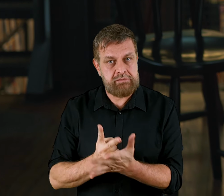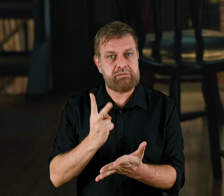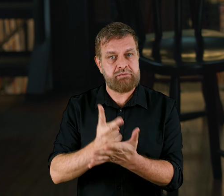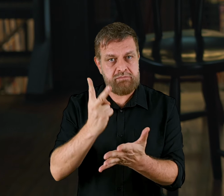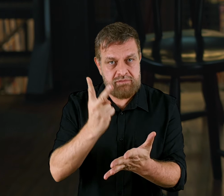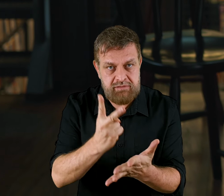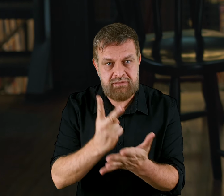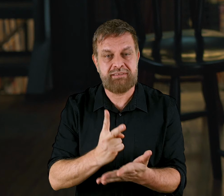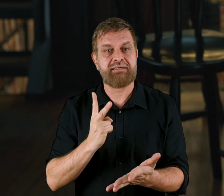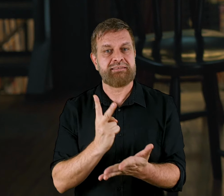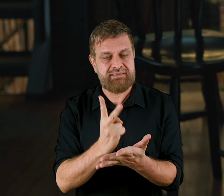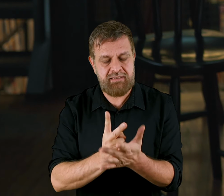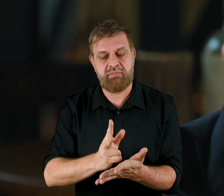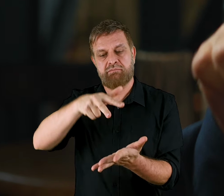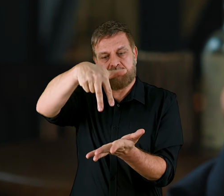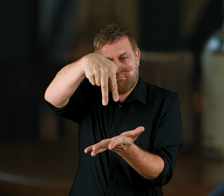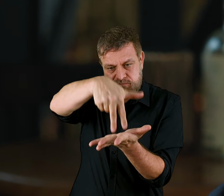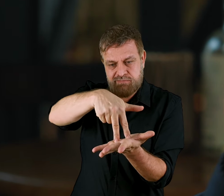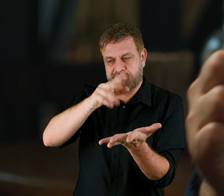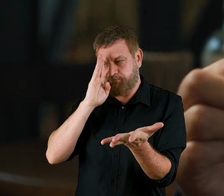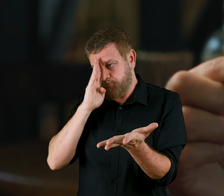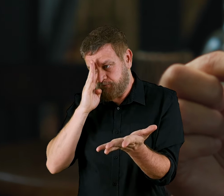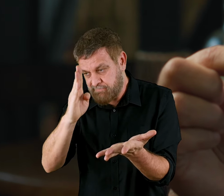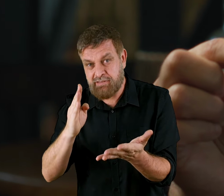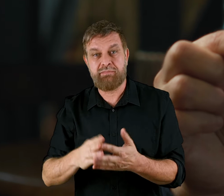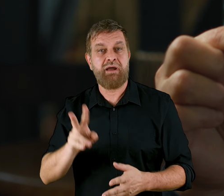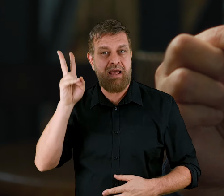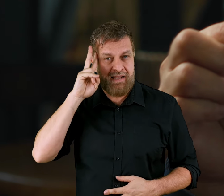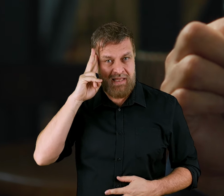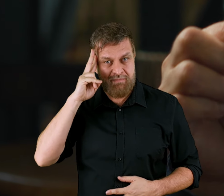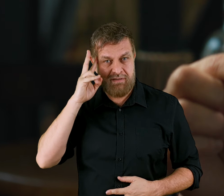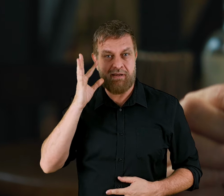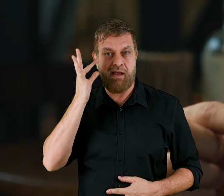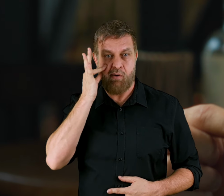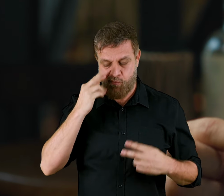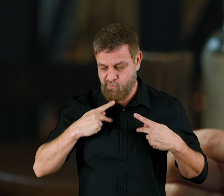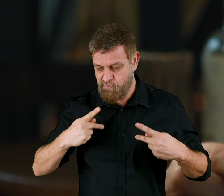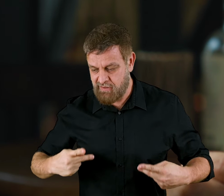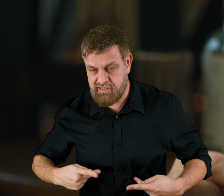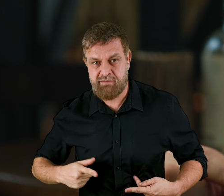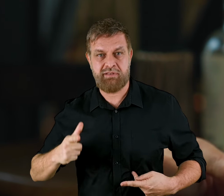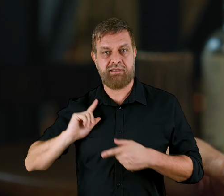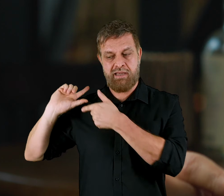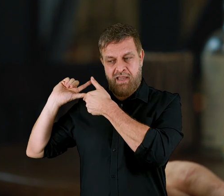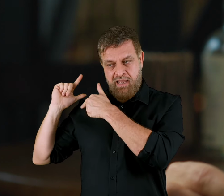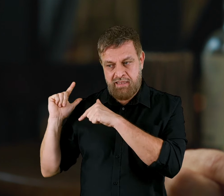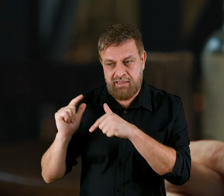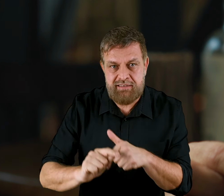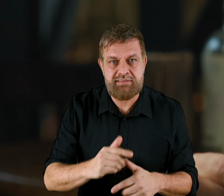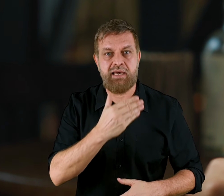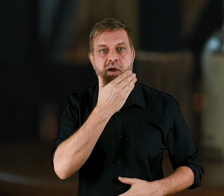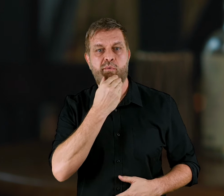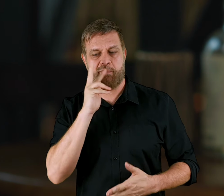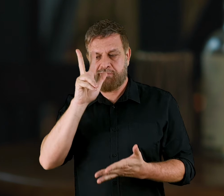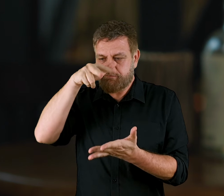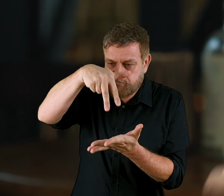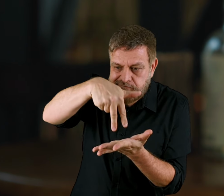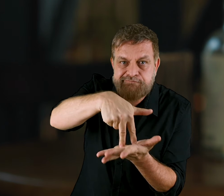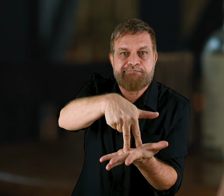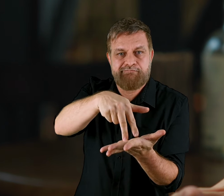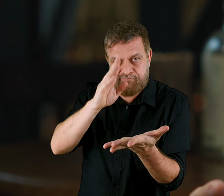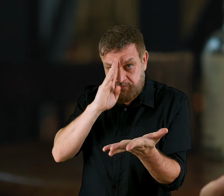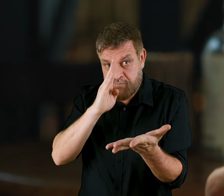da imagem antropocêntrica, que é uma imagem lá do humanismo, né, que vem da tradição de centralização do humano.